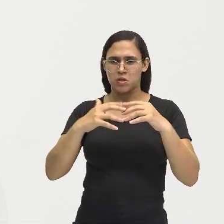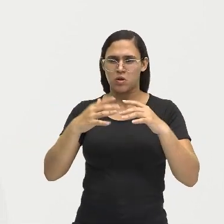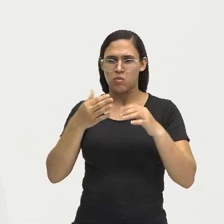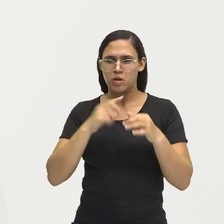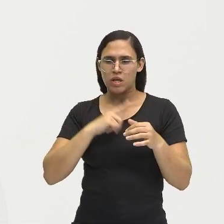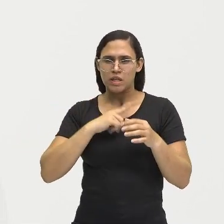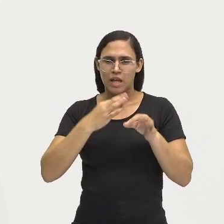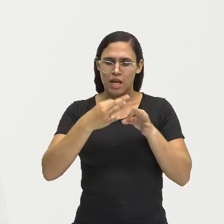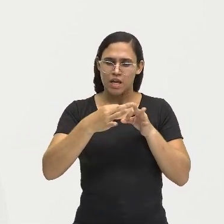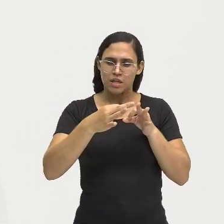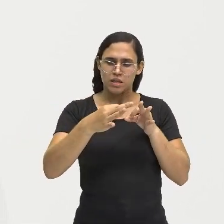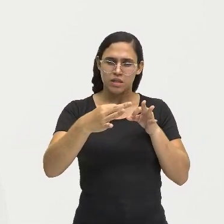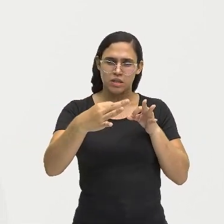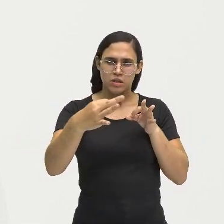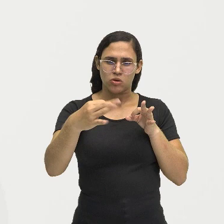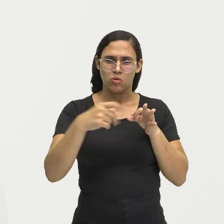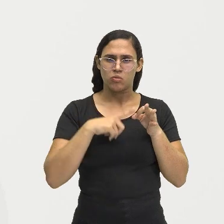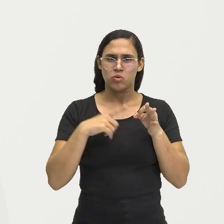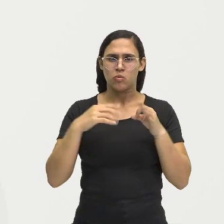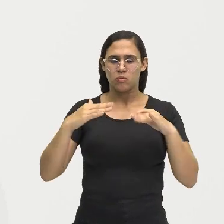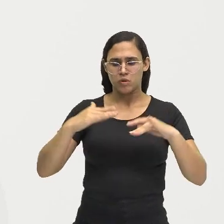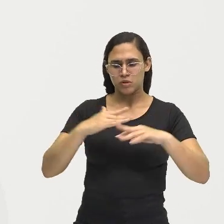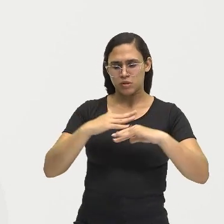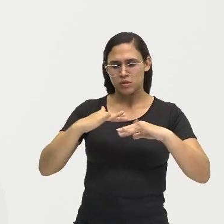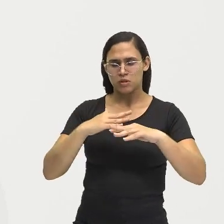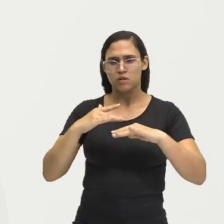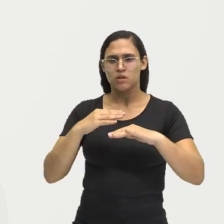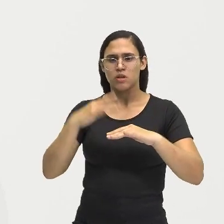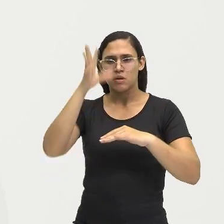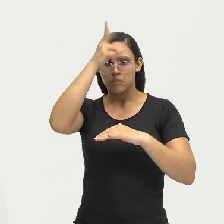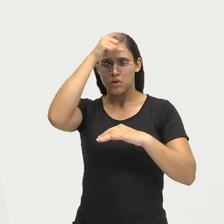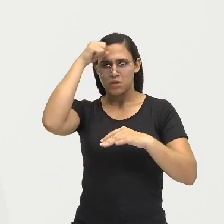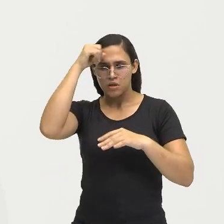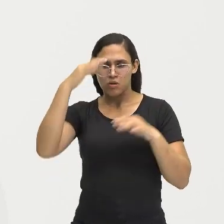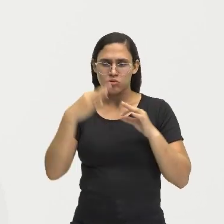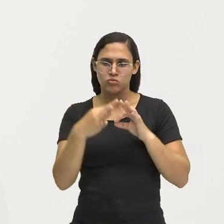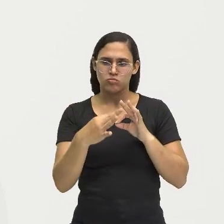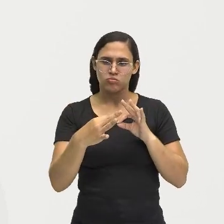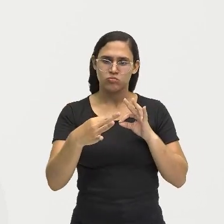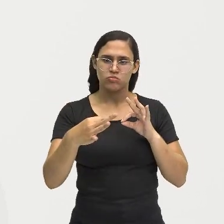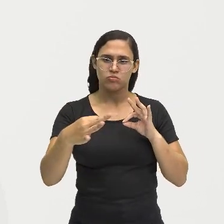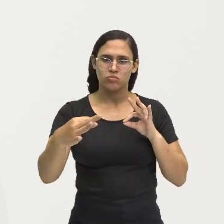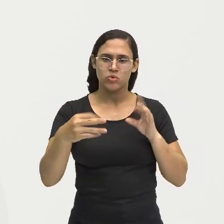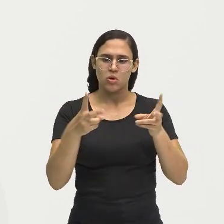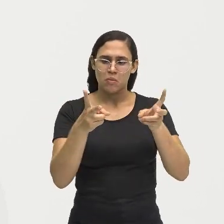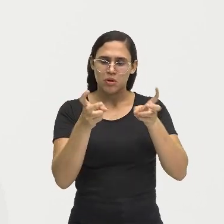e passam pela frente da cidade de Manaus, e a gente consegue observar justamente aí o encontro das águas, né?